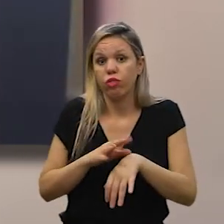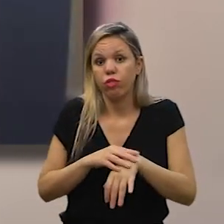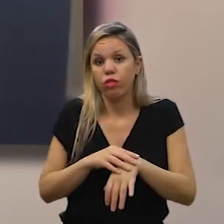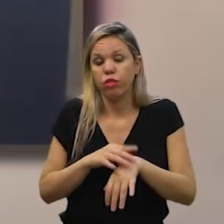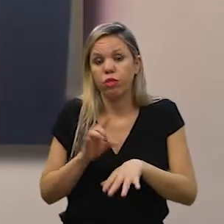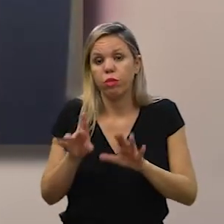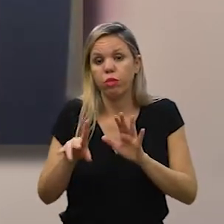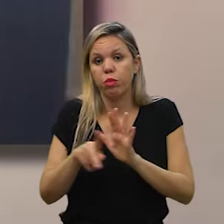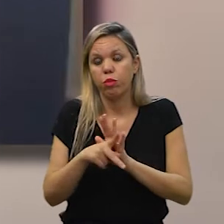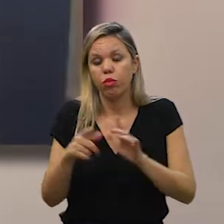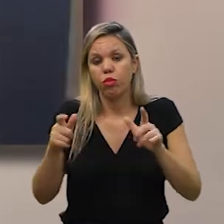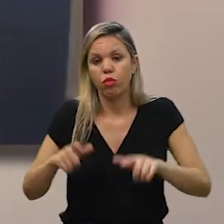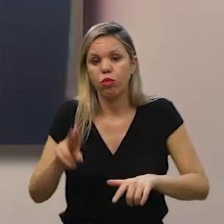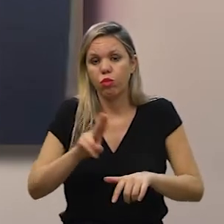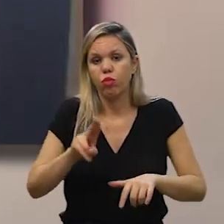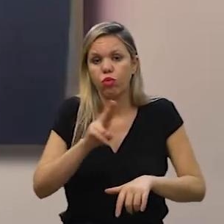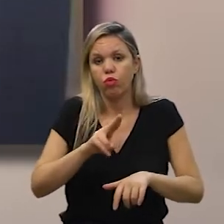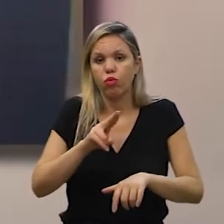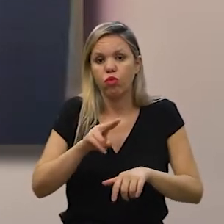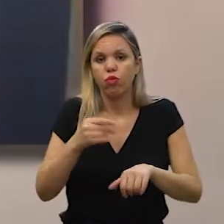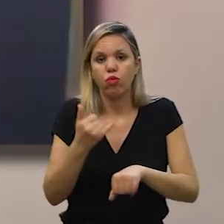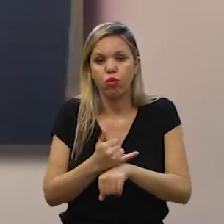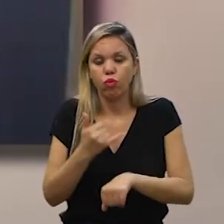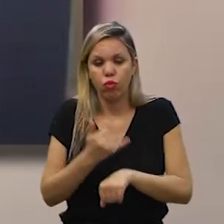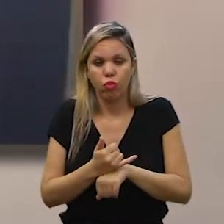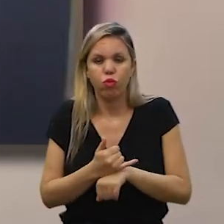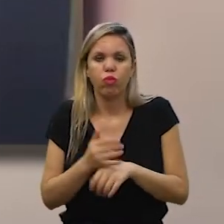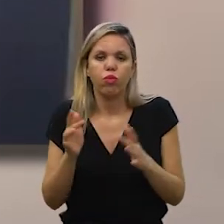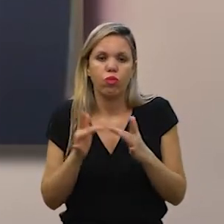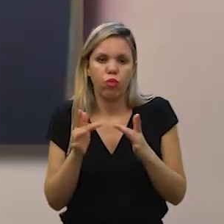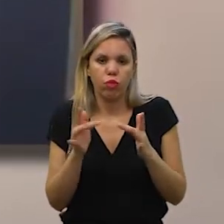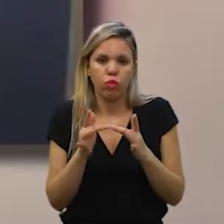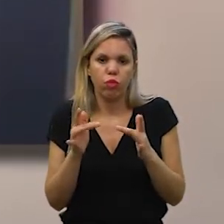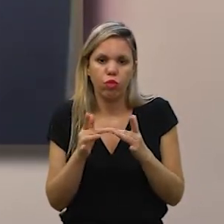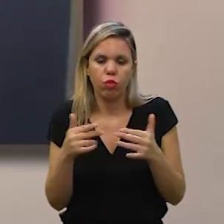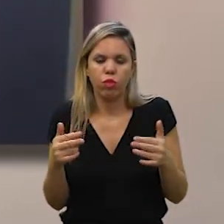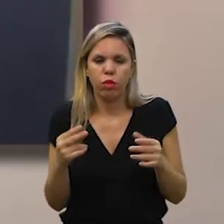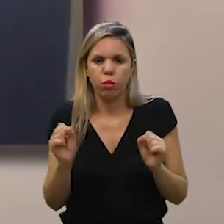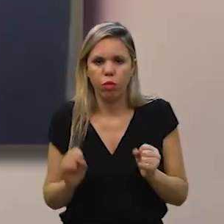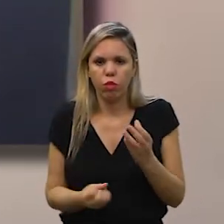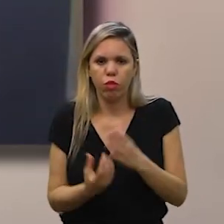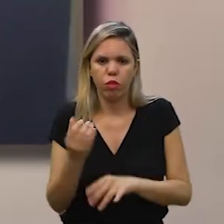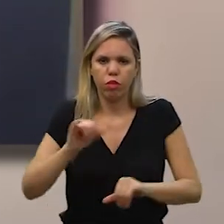que é específica do local aonde entrou o contato a